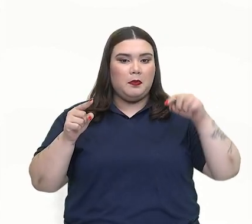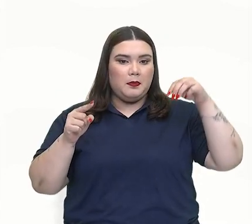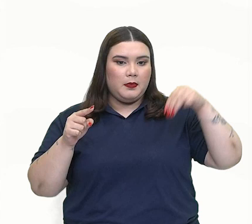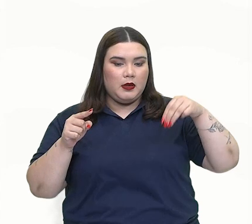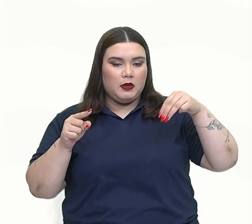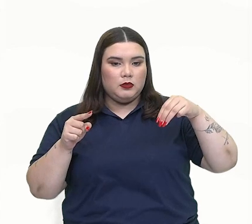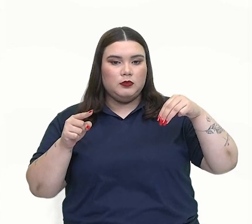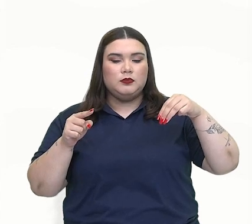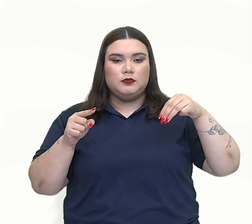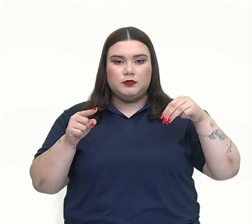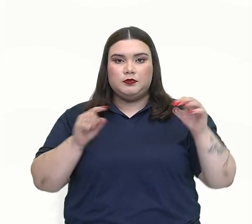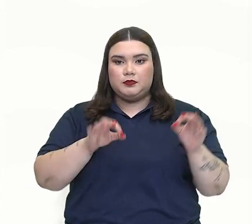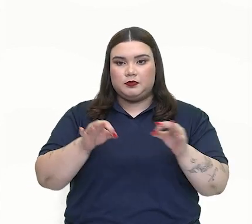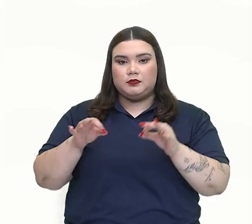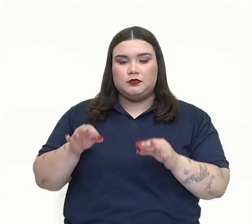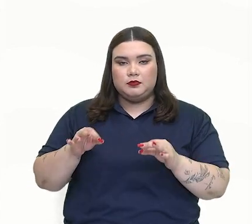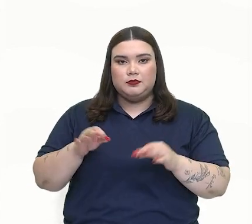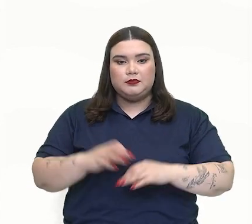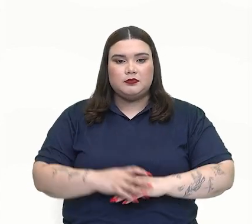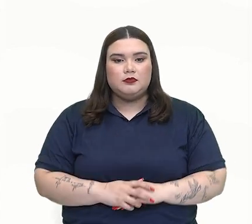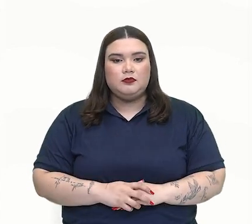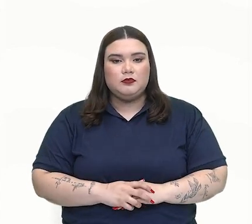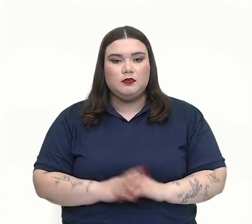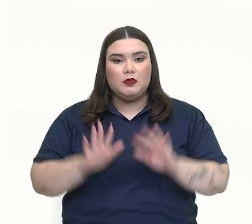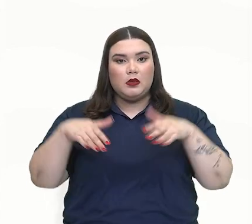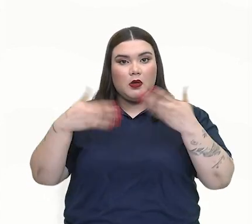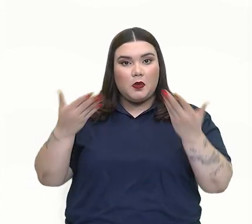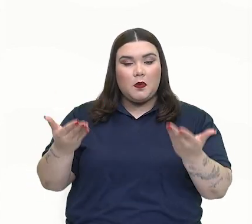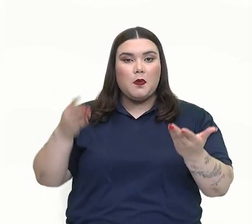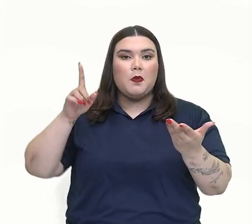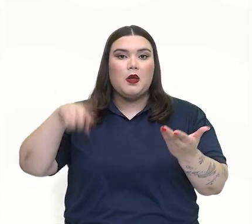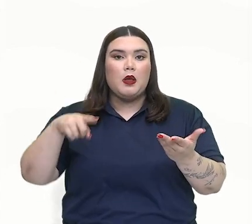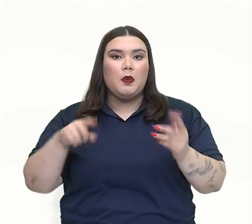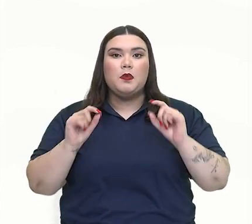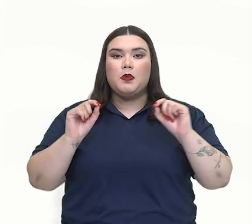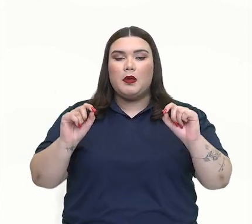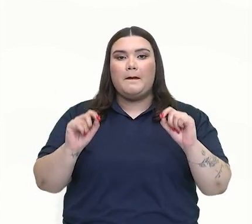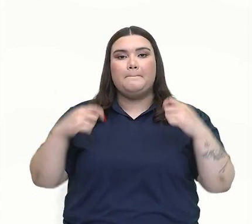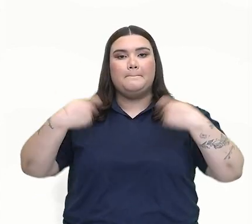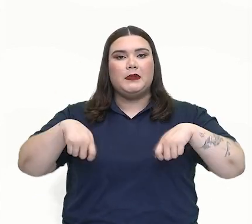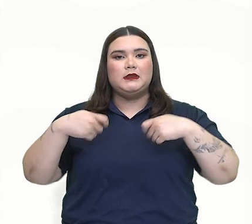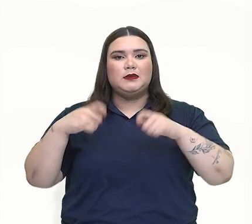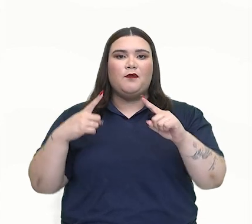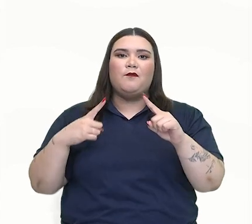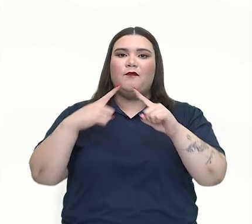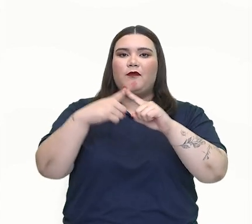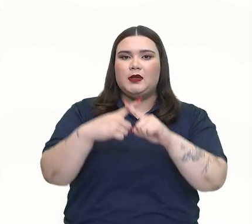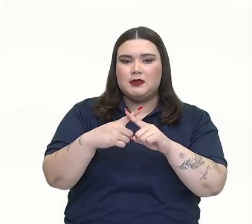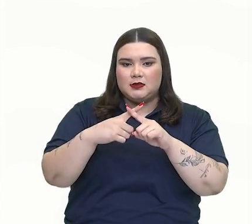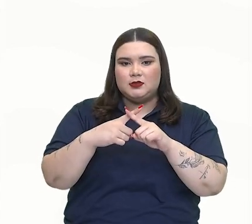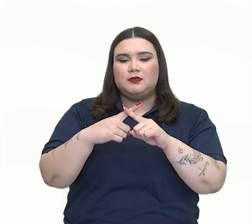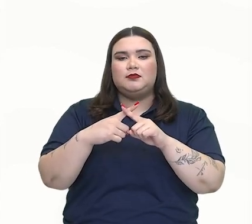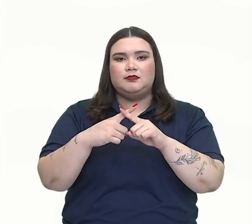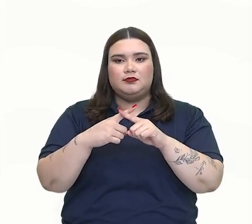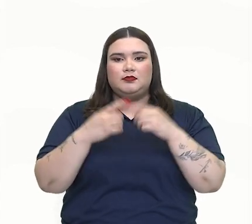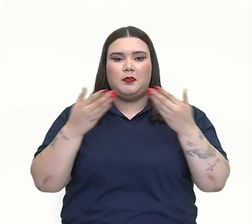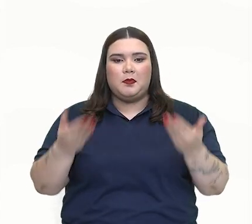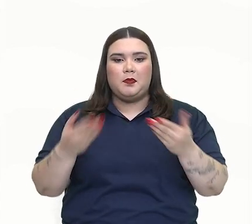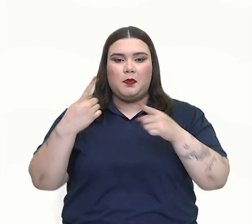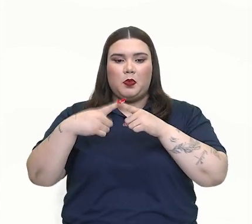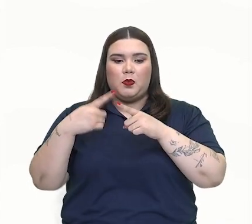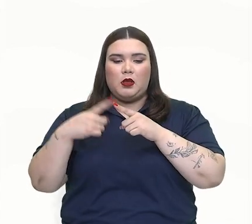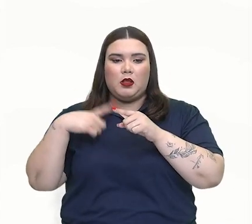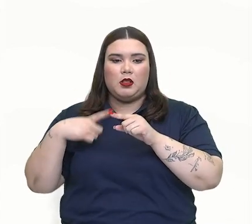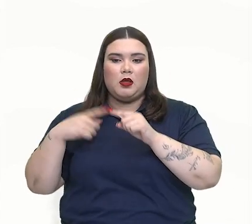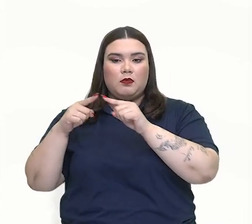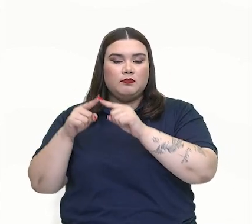metro. Decâmetro quadrado para metro quadrado. Então nesse caso eu tenho que multiplicar, tá? Porque eu andei para